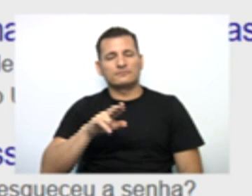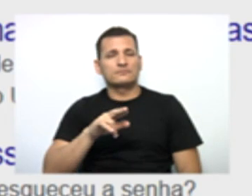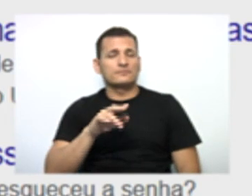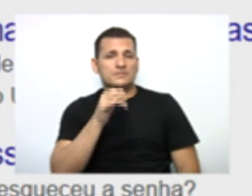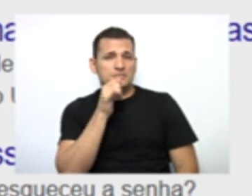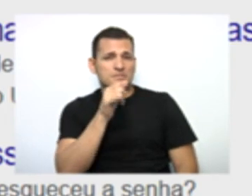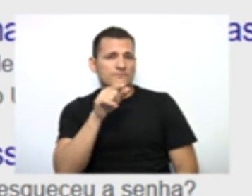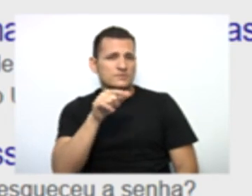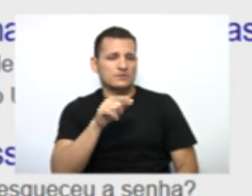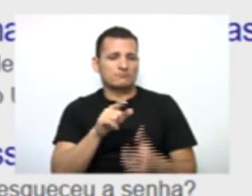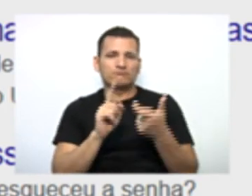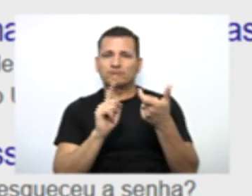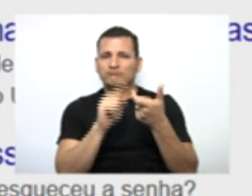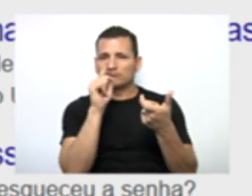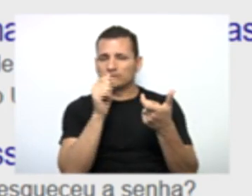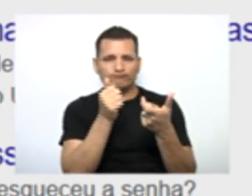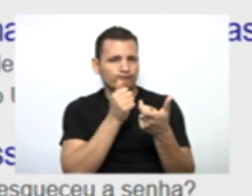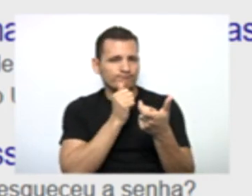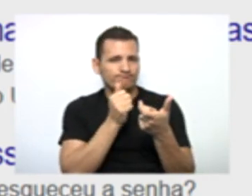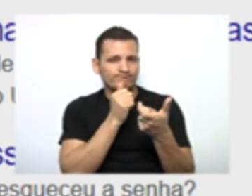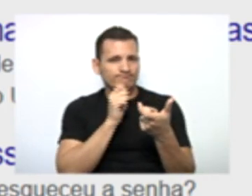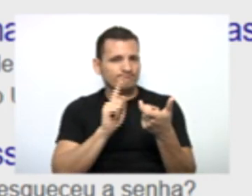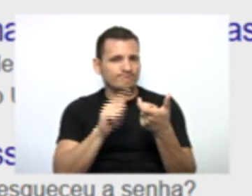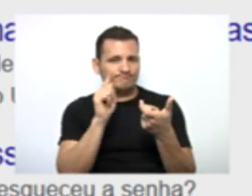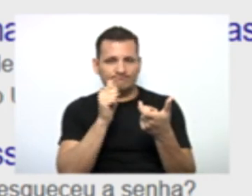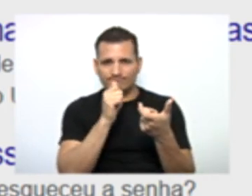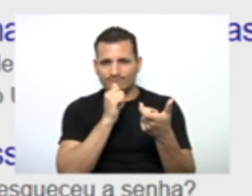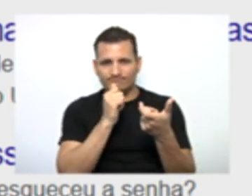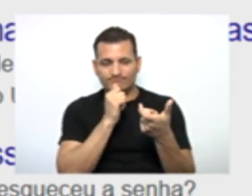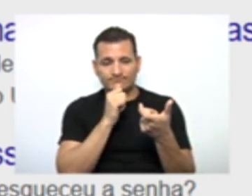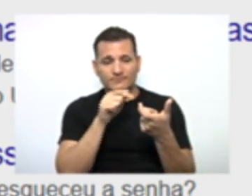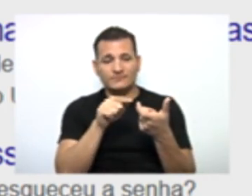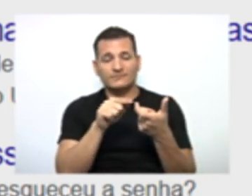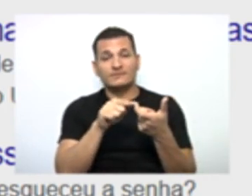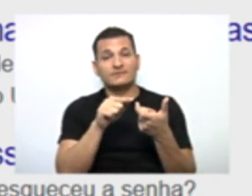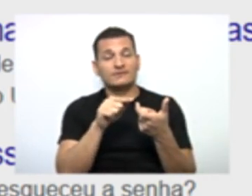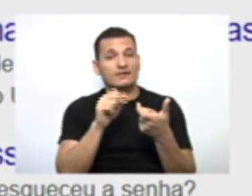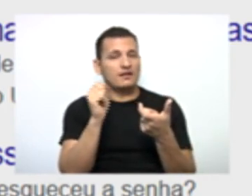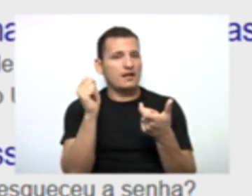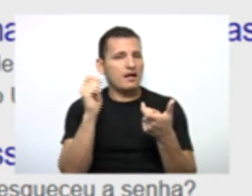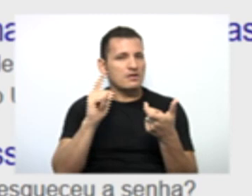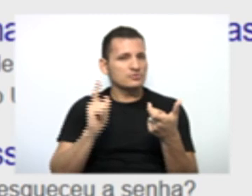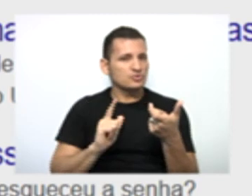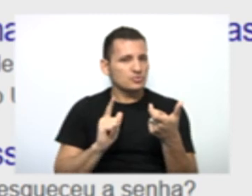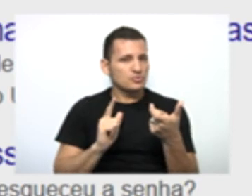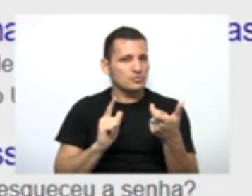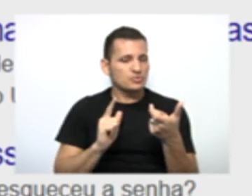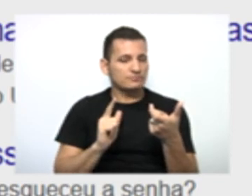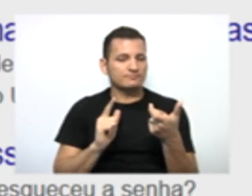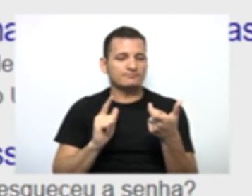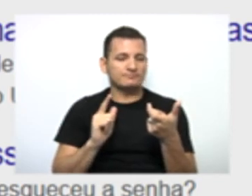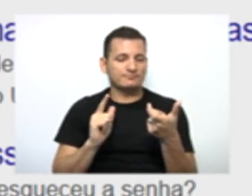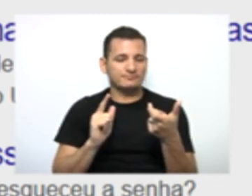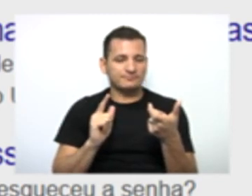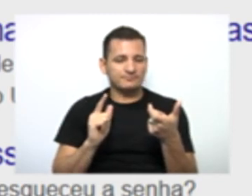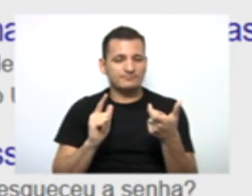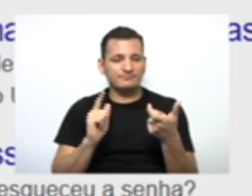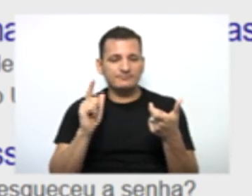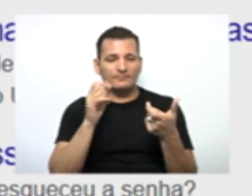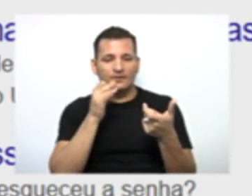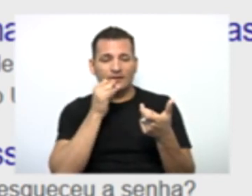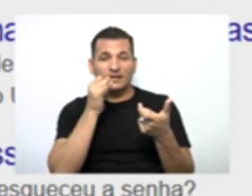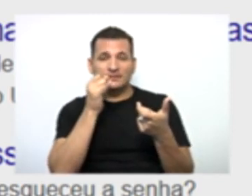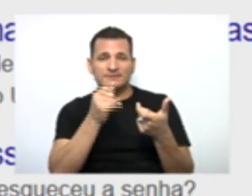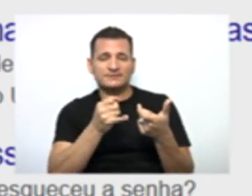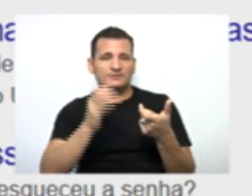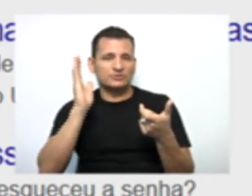nele, ele nunca foi acessado por você, o seu computador, ele fica em azul, ó, igual esse aqui tá aqui embaixo. Agora, quando